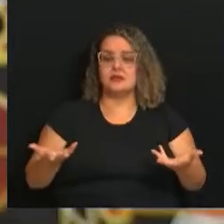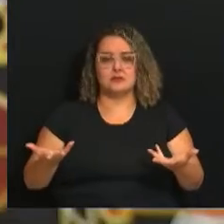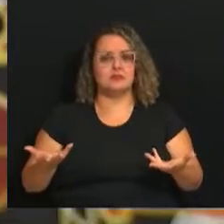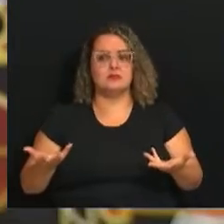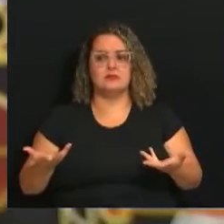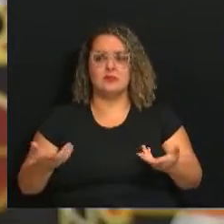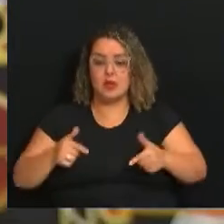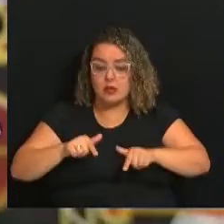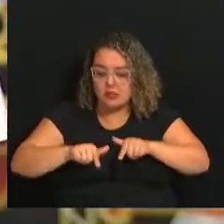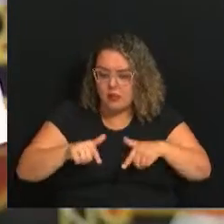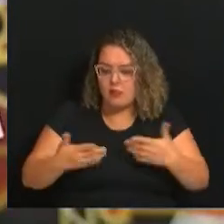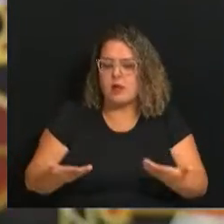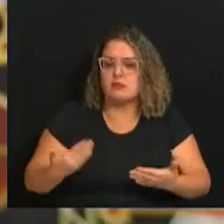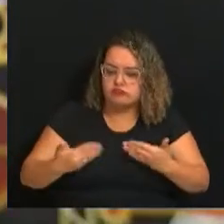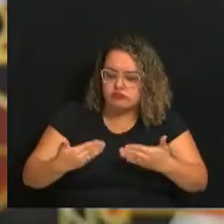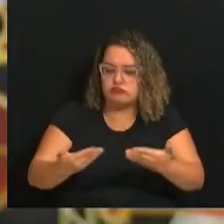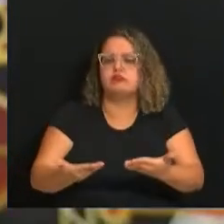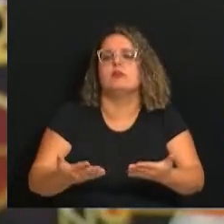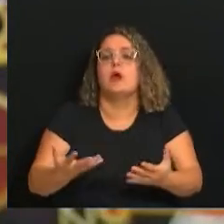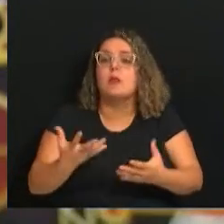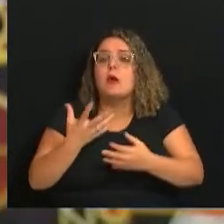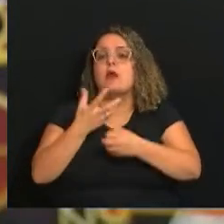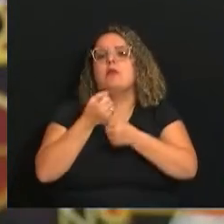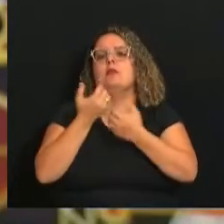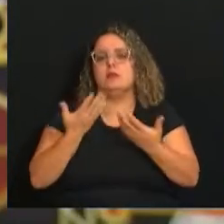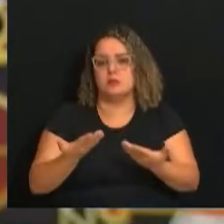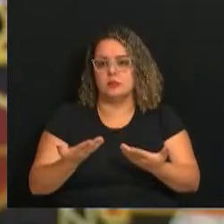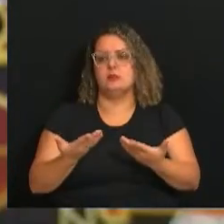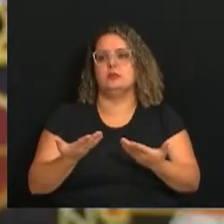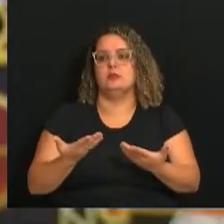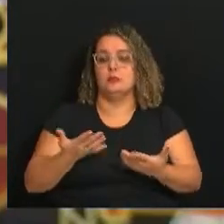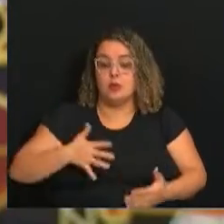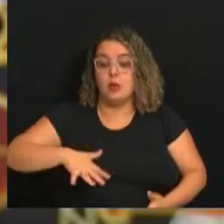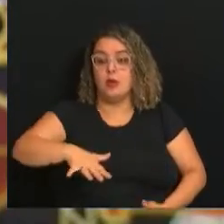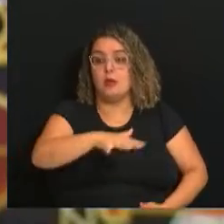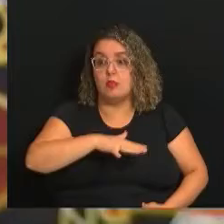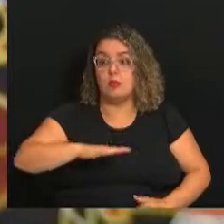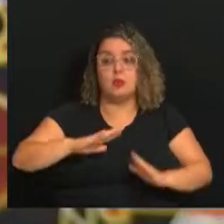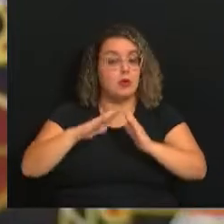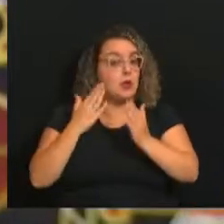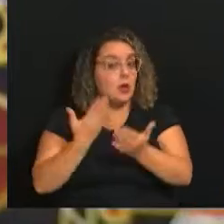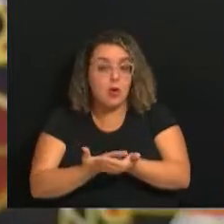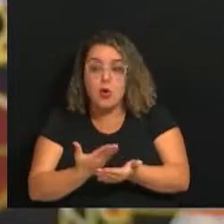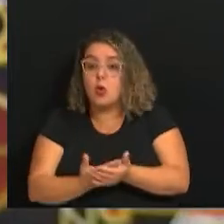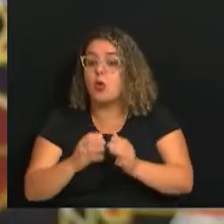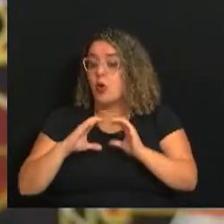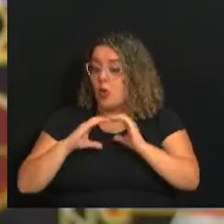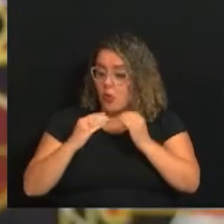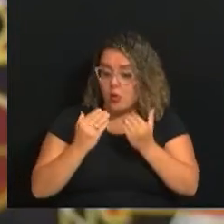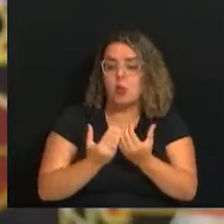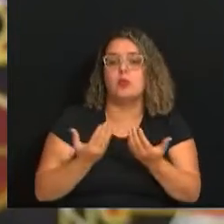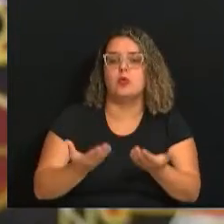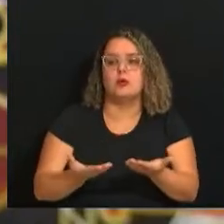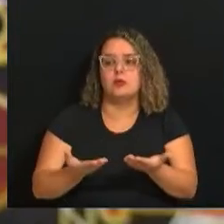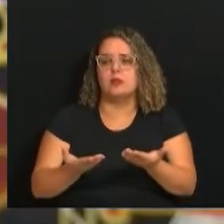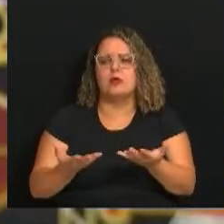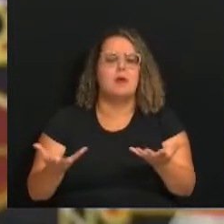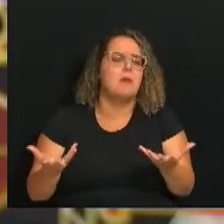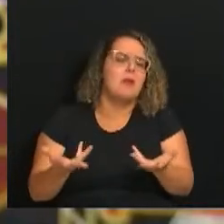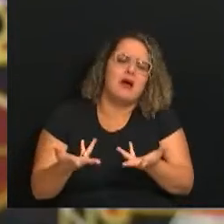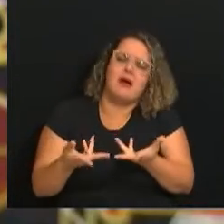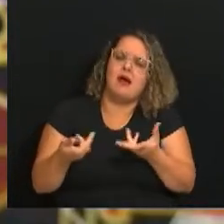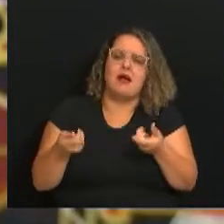uma referência cultural para a população, agora neste período principalmente, né, que nós estamos aí conseguindo